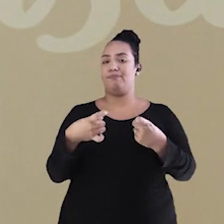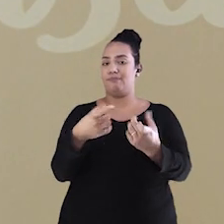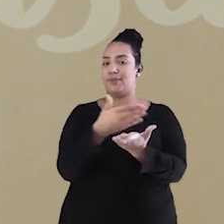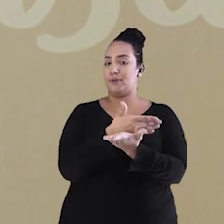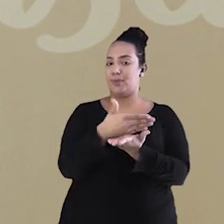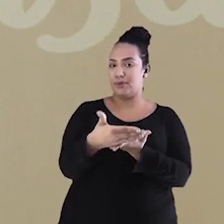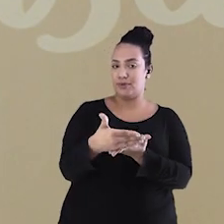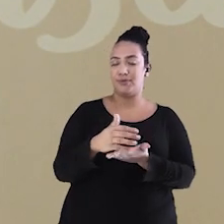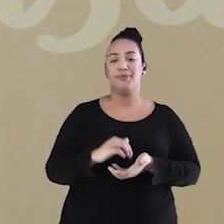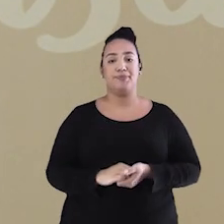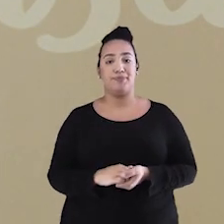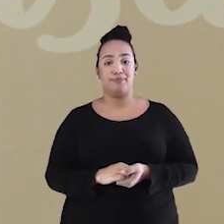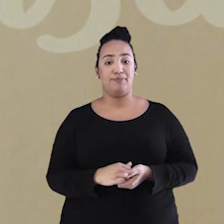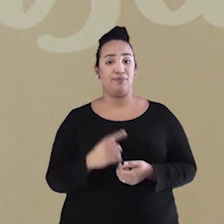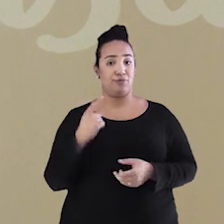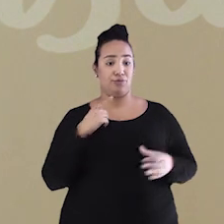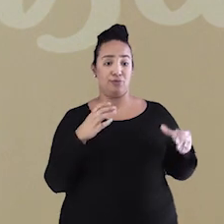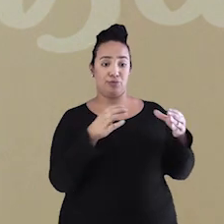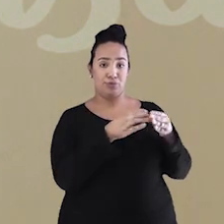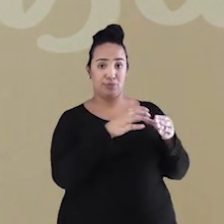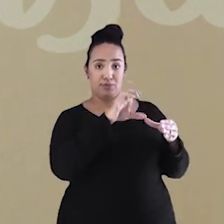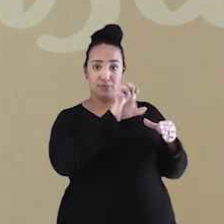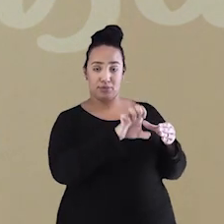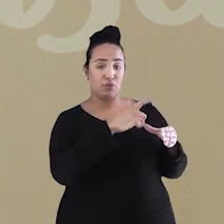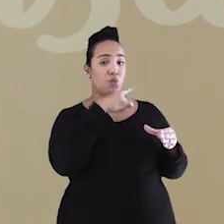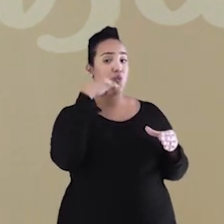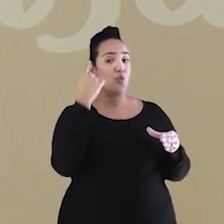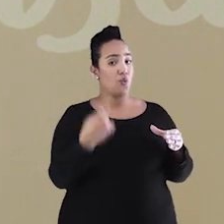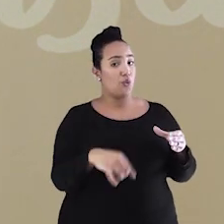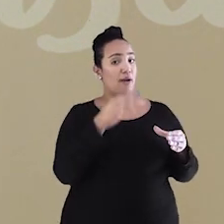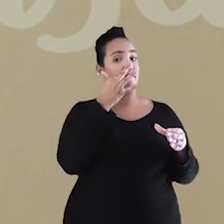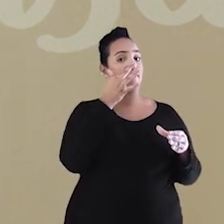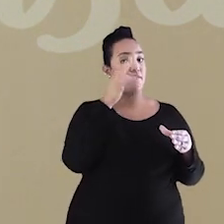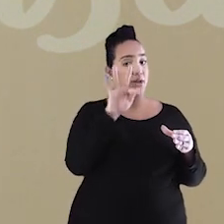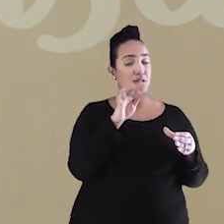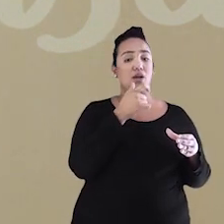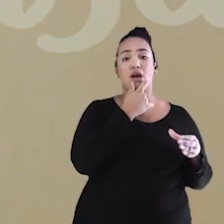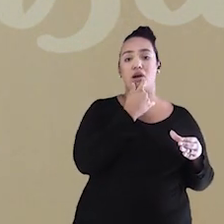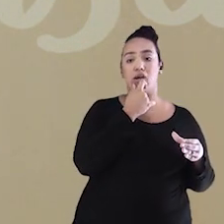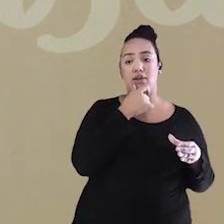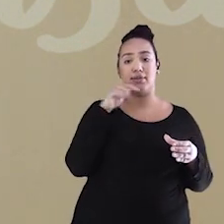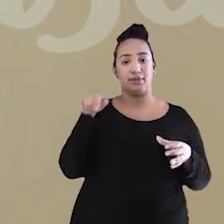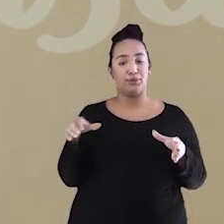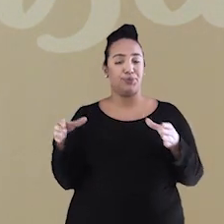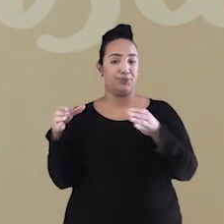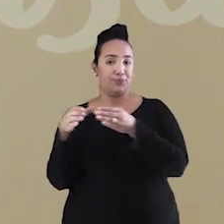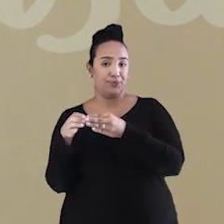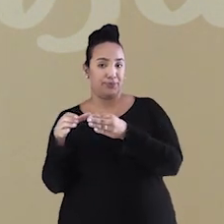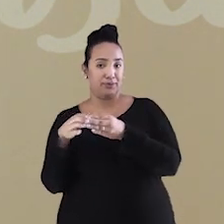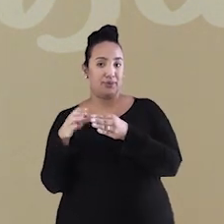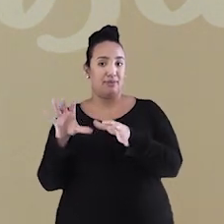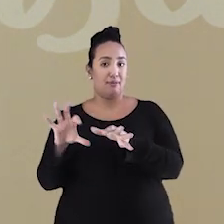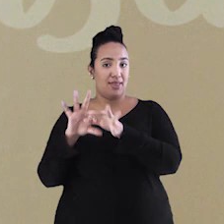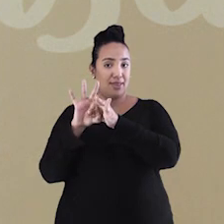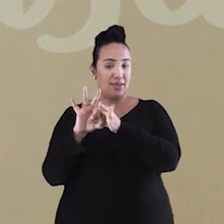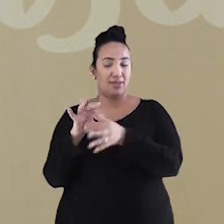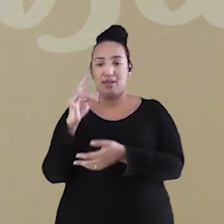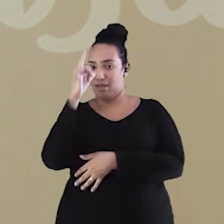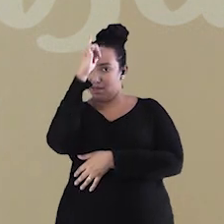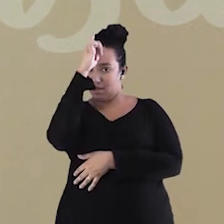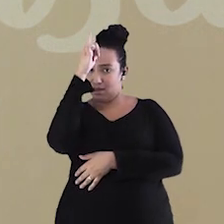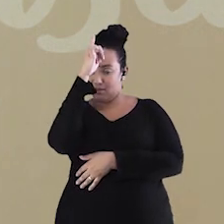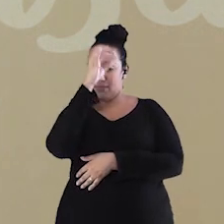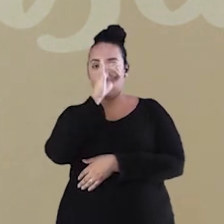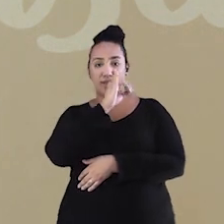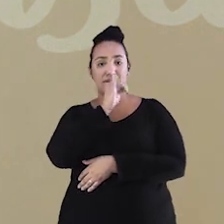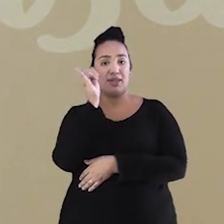guerra começou. De um lado, a Tríplice Entente, com Rússia, França e Inglaterra, e do outro, a Tríplice Aliança,